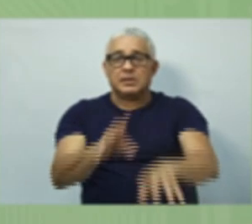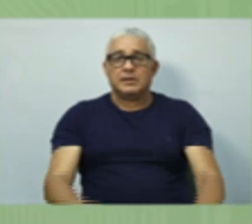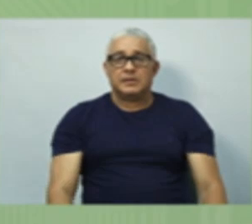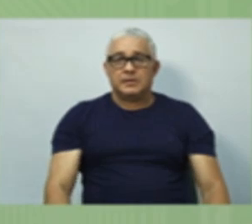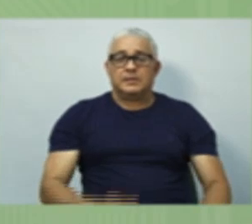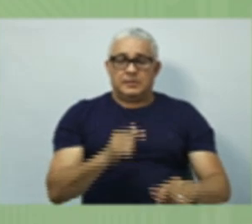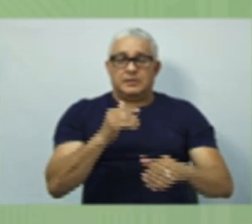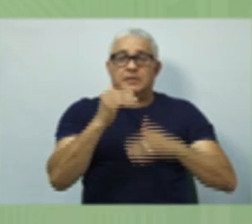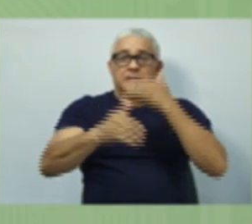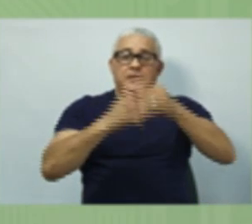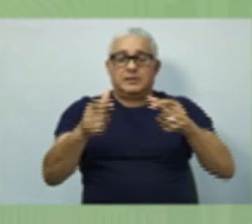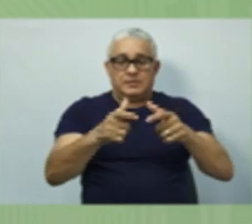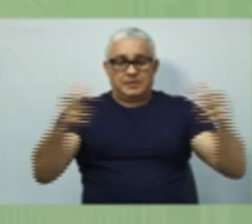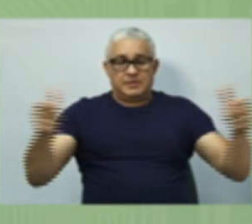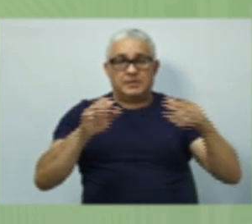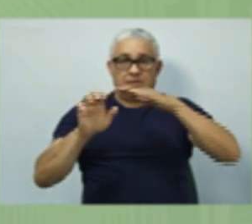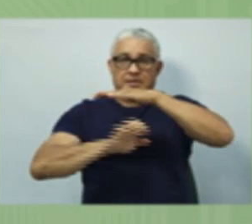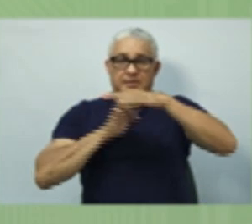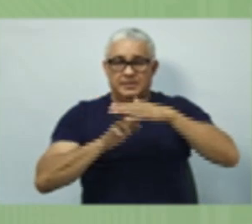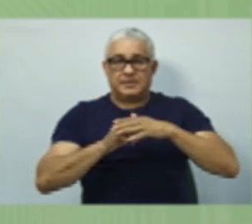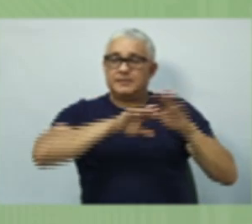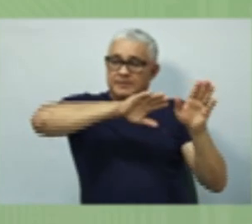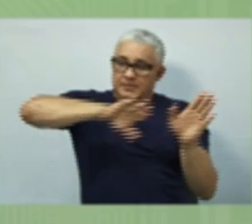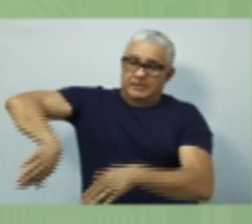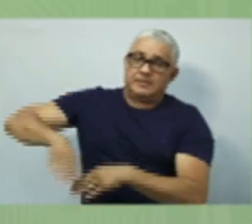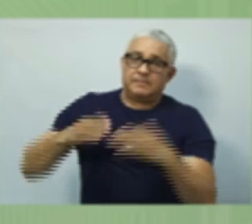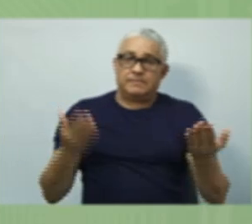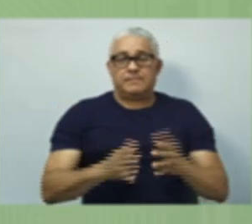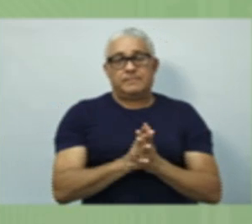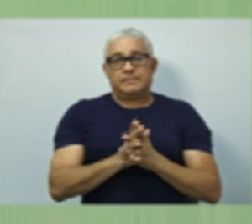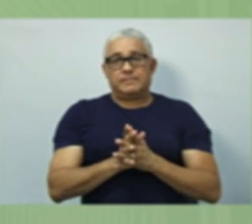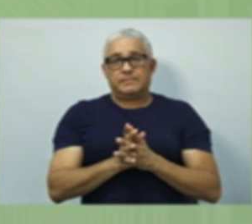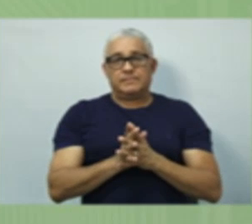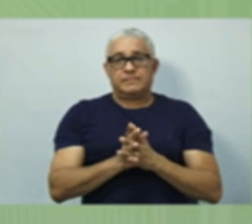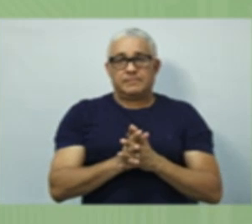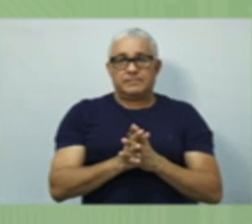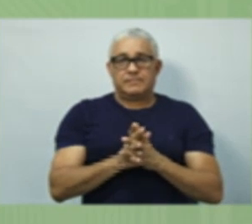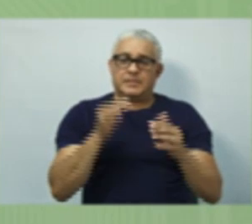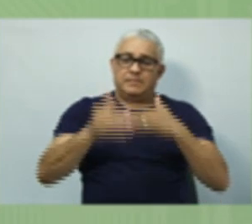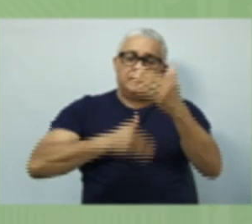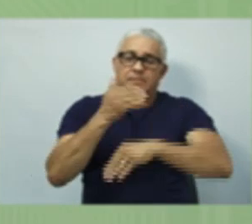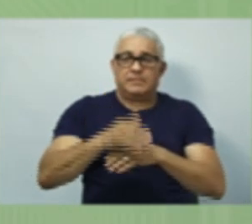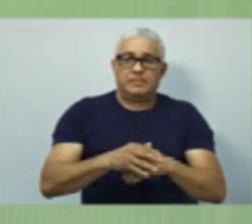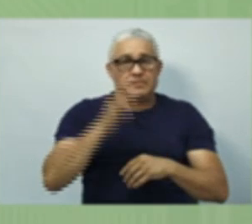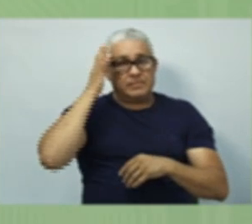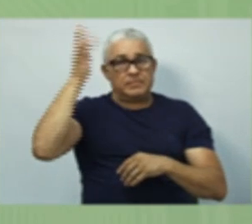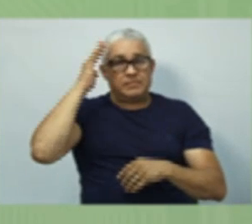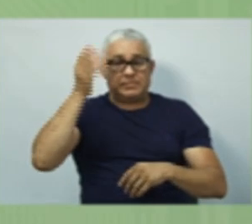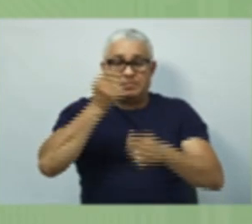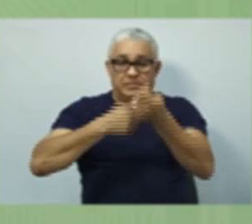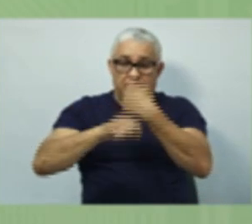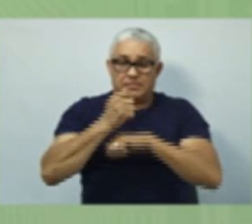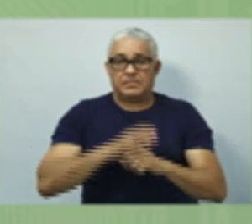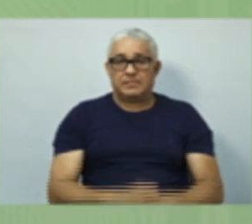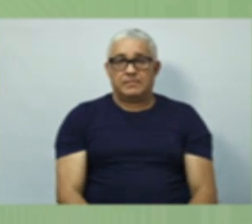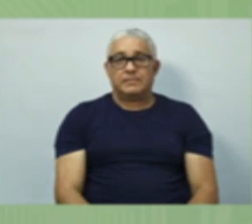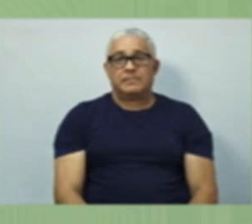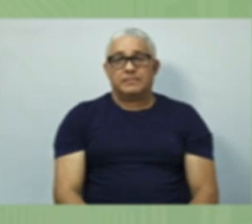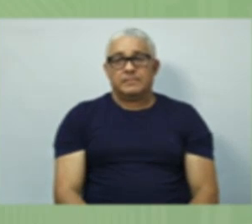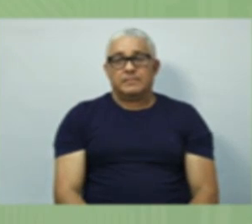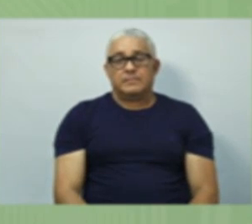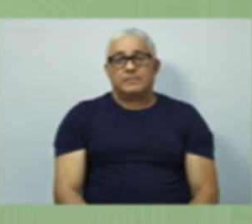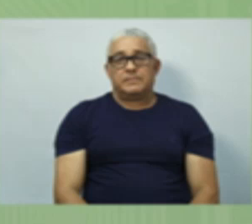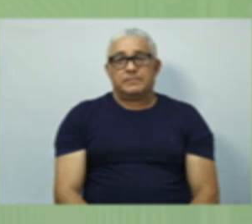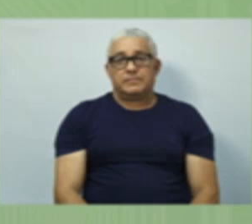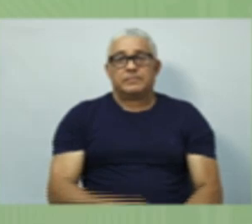da evolução das empresas, vamos falar sobre a evolução das teorias da administração. Falamos aí